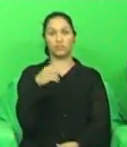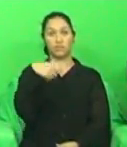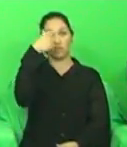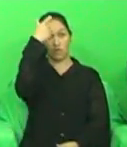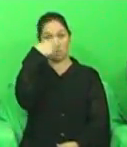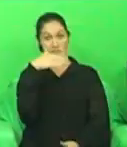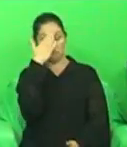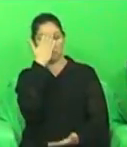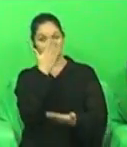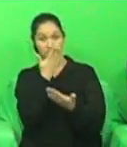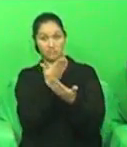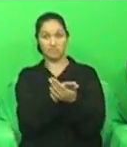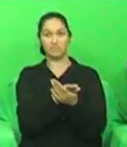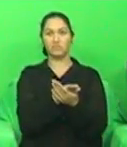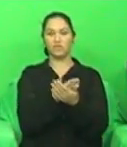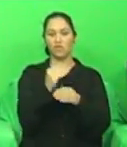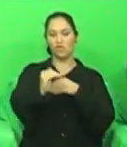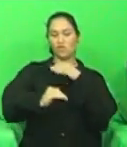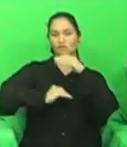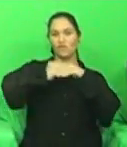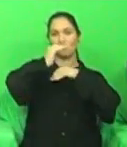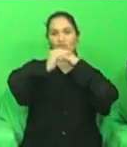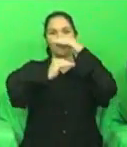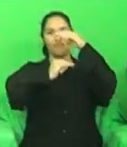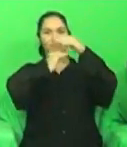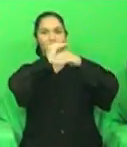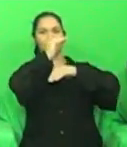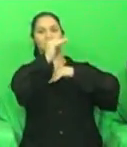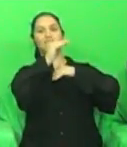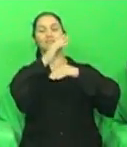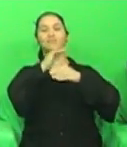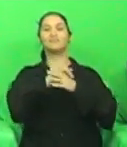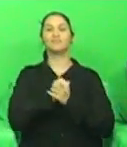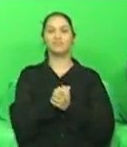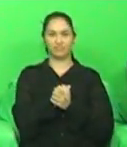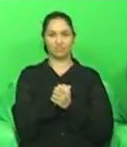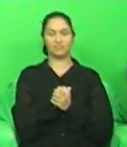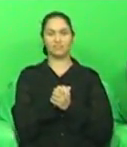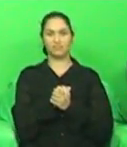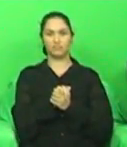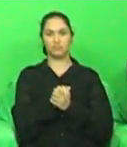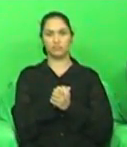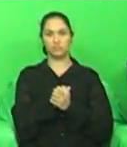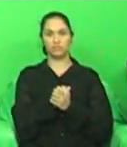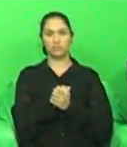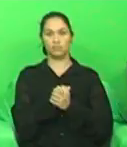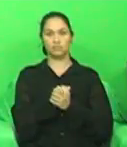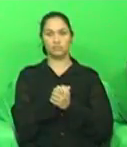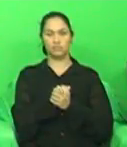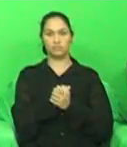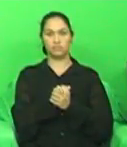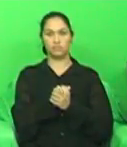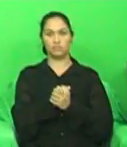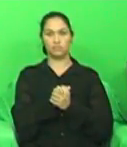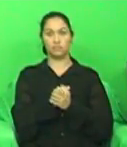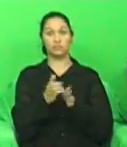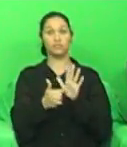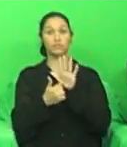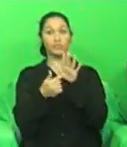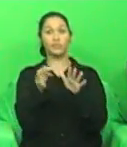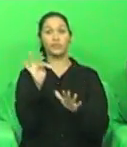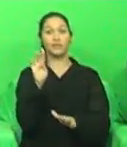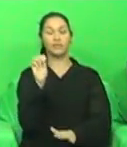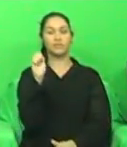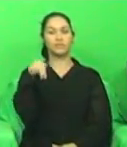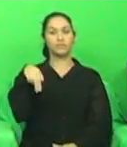série de uma política moderna mais de uma atividade atual transparente e